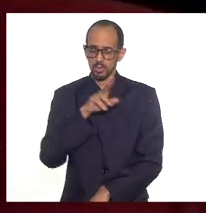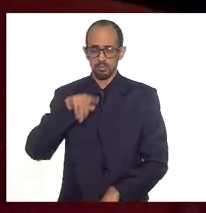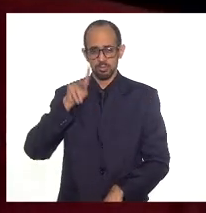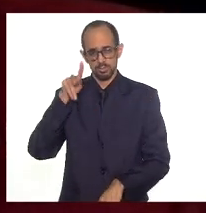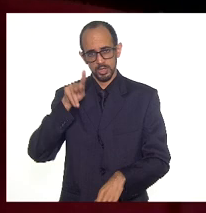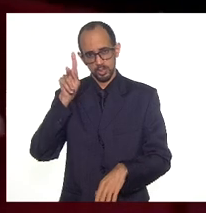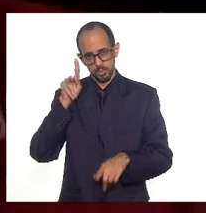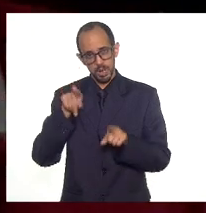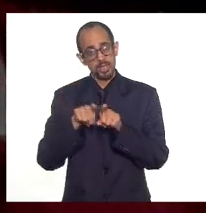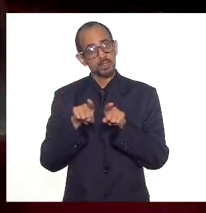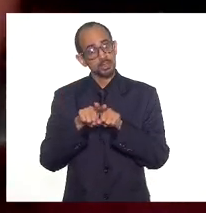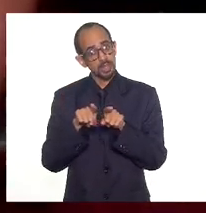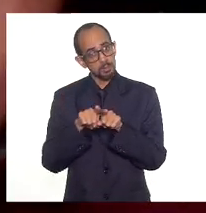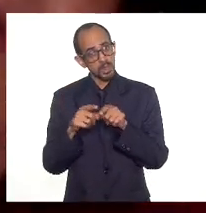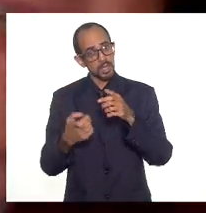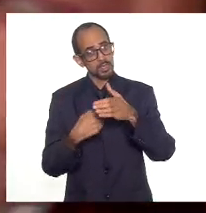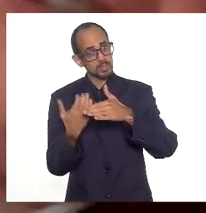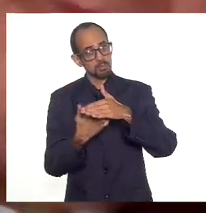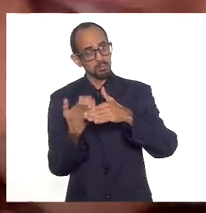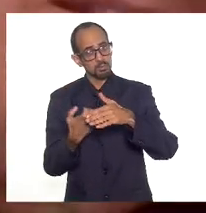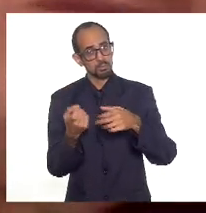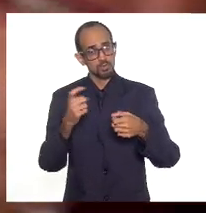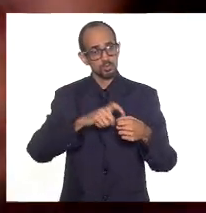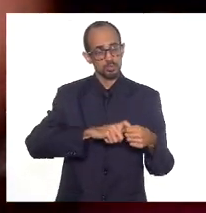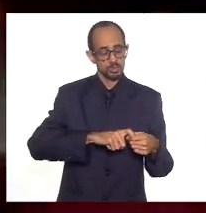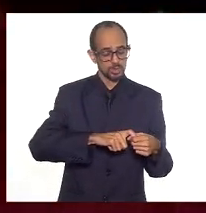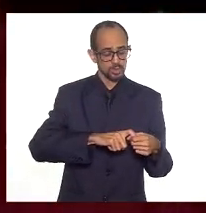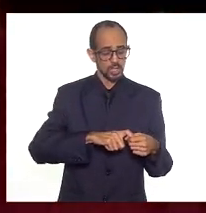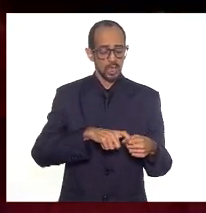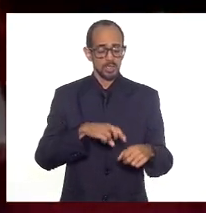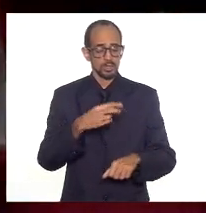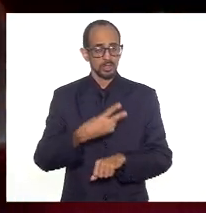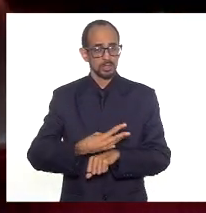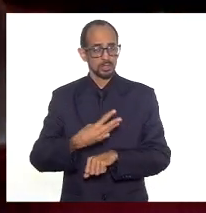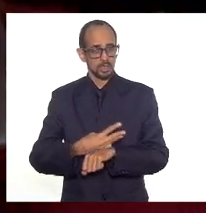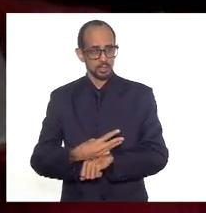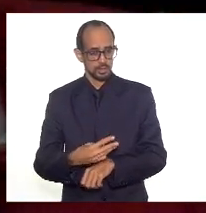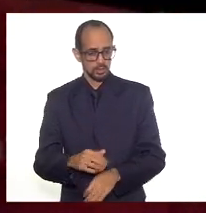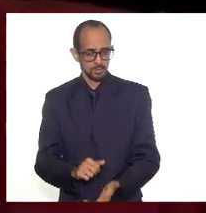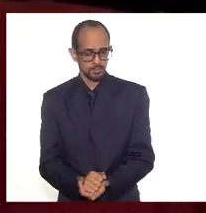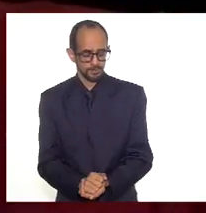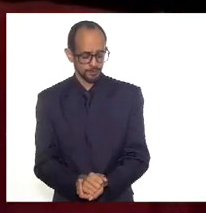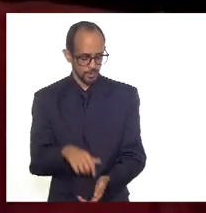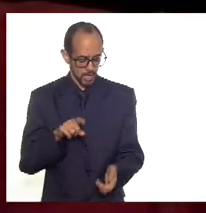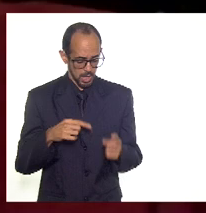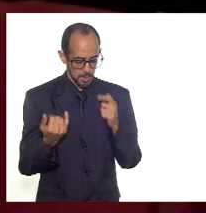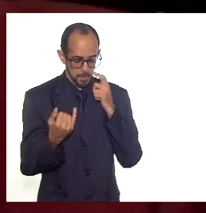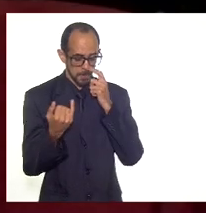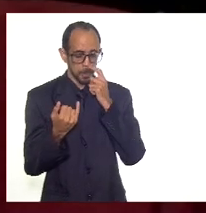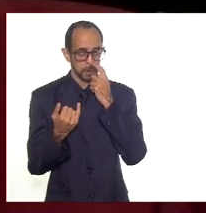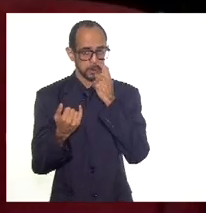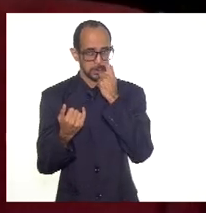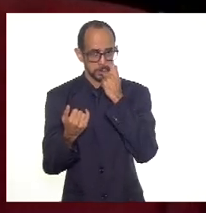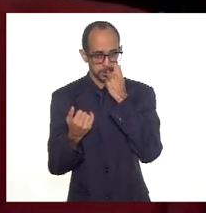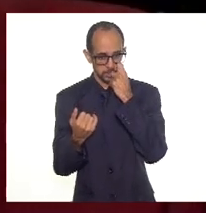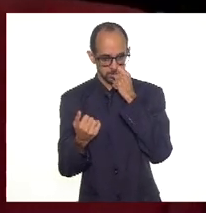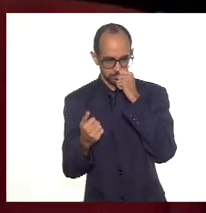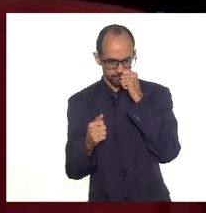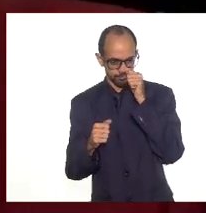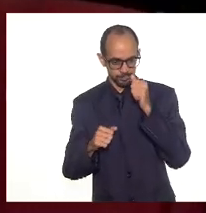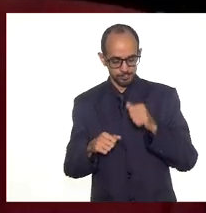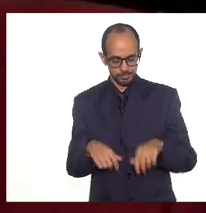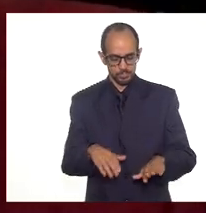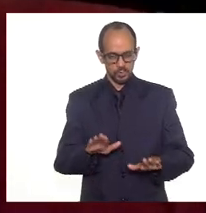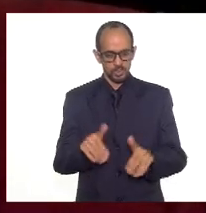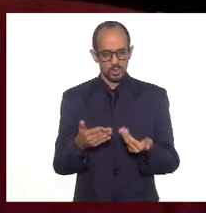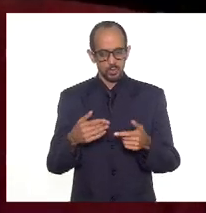subsidiárias, né, de uma maneira geral, de Petro, que é muito importante isso. E essa política, né,